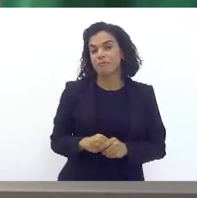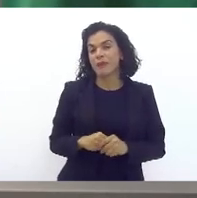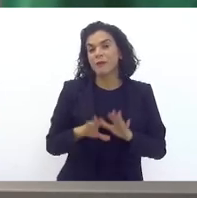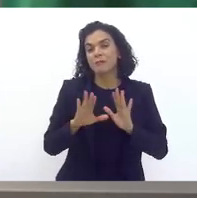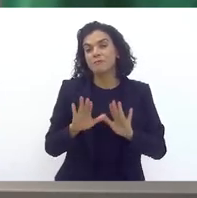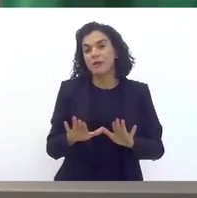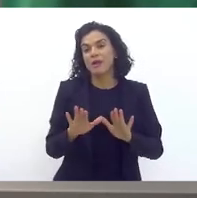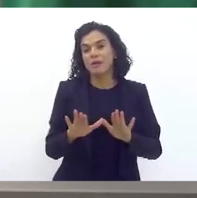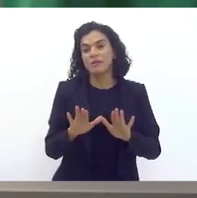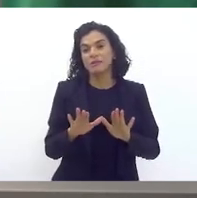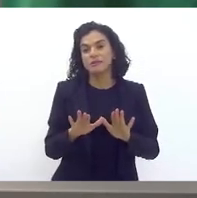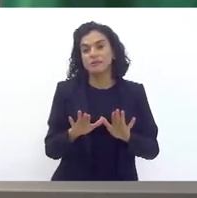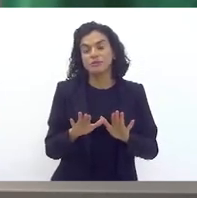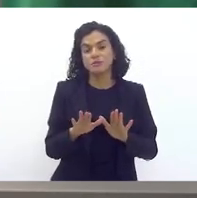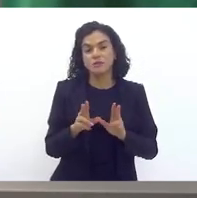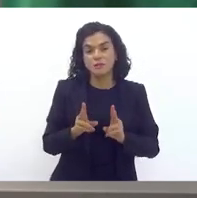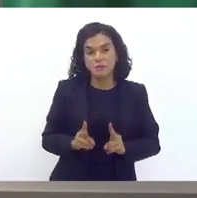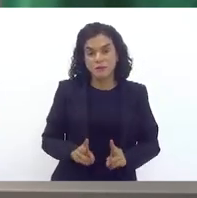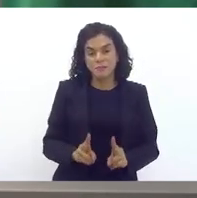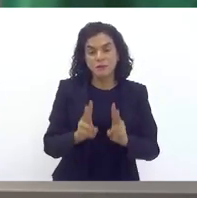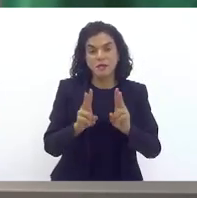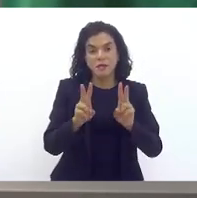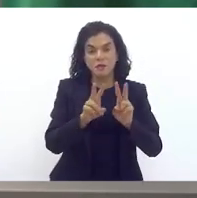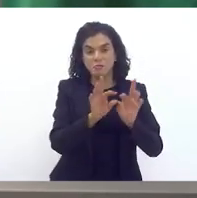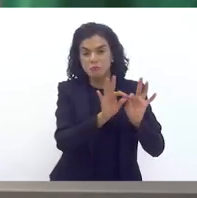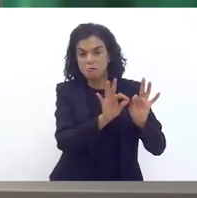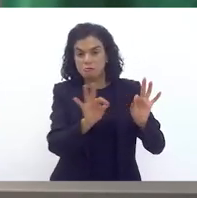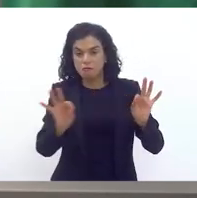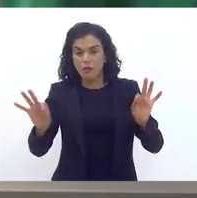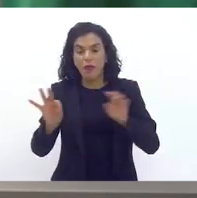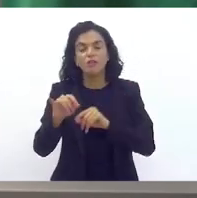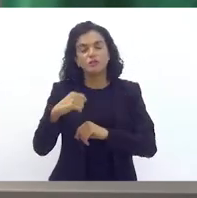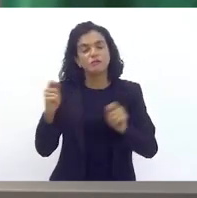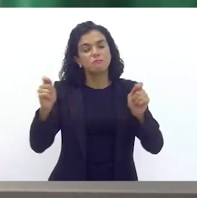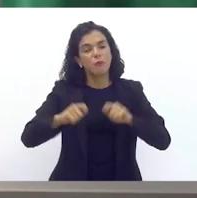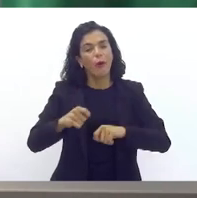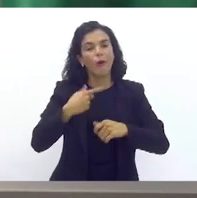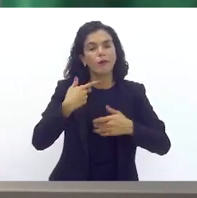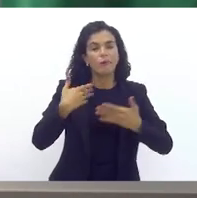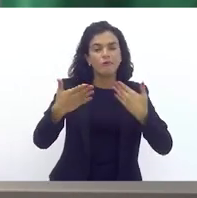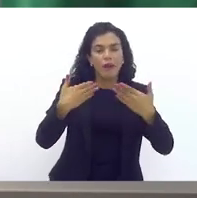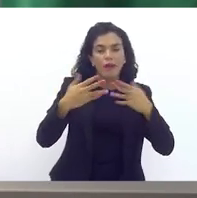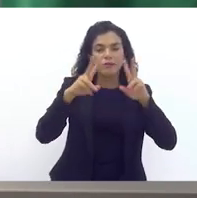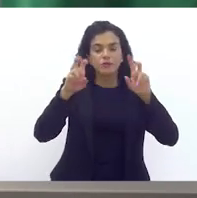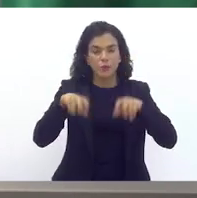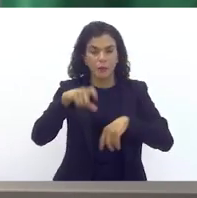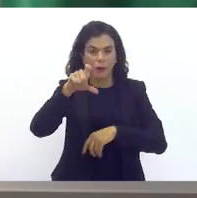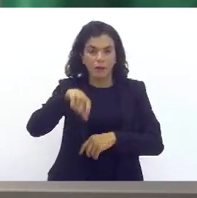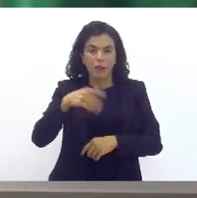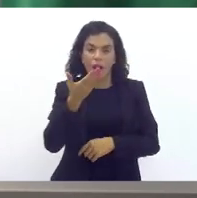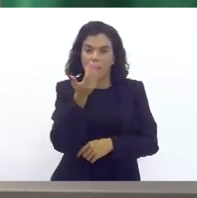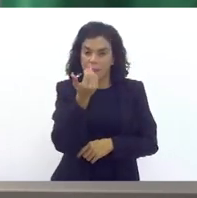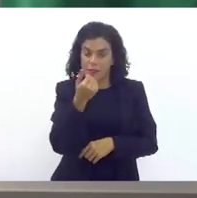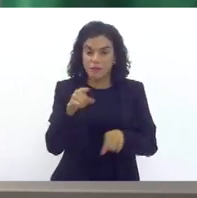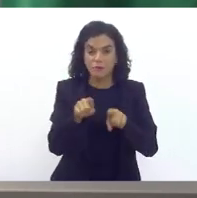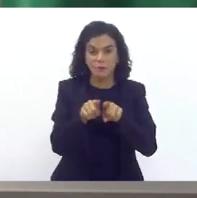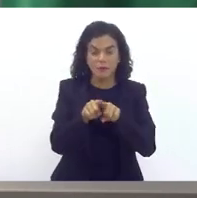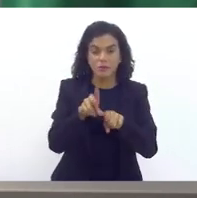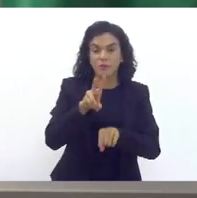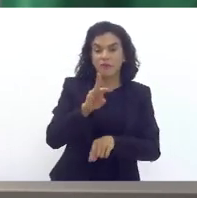mas nessa mesma esteira a gente pode falar da alimentação e do